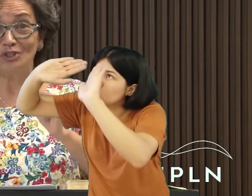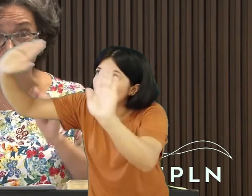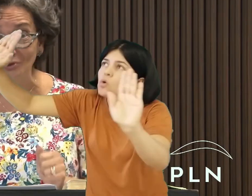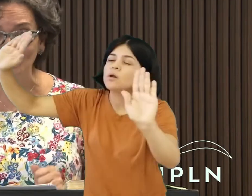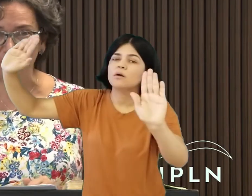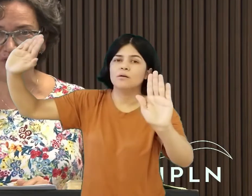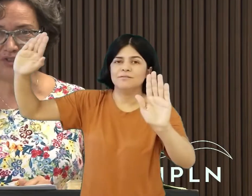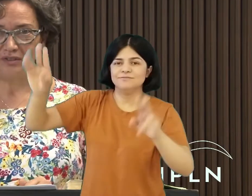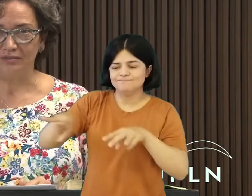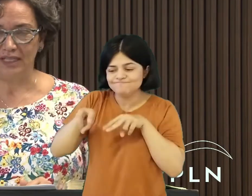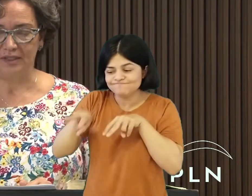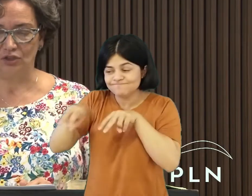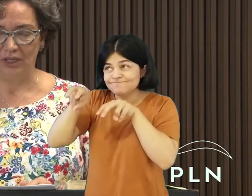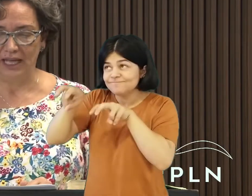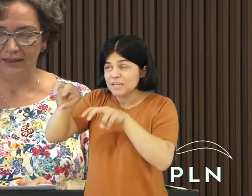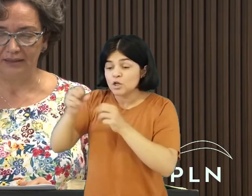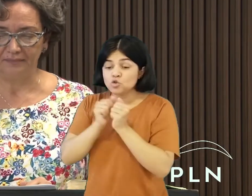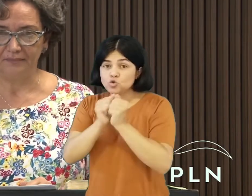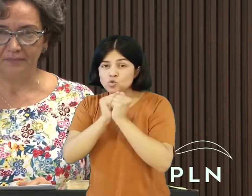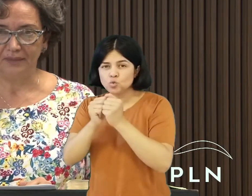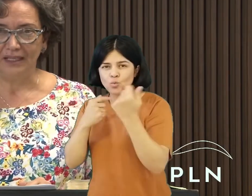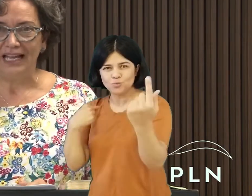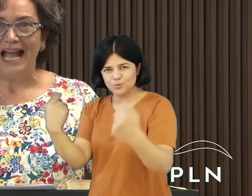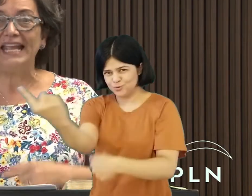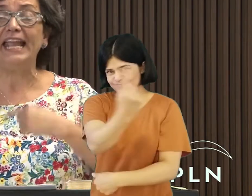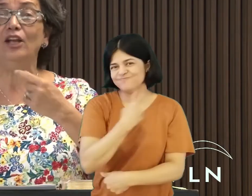Seguimos juntos nessa jornada,